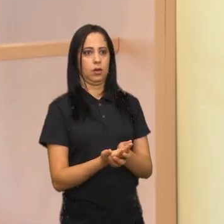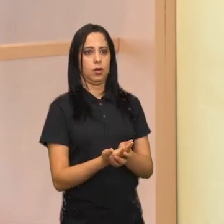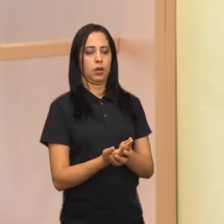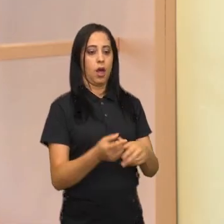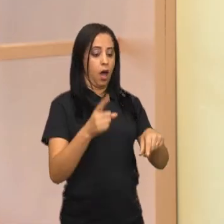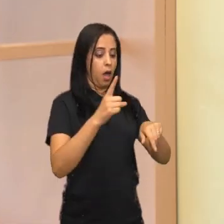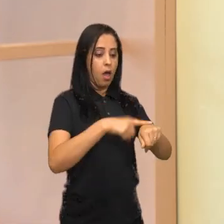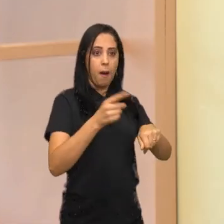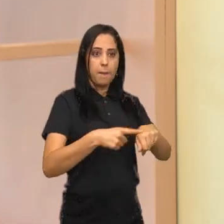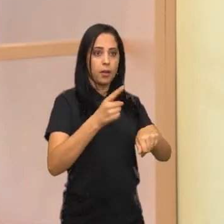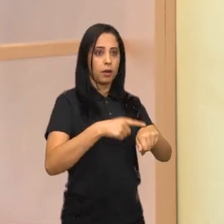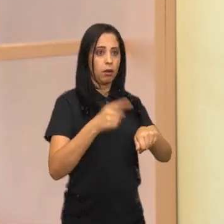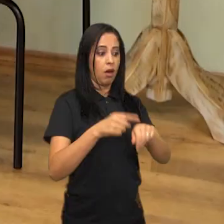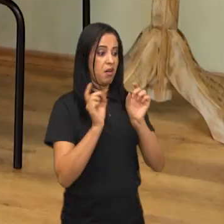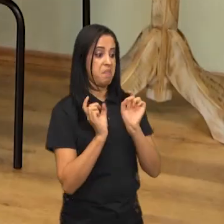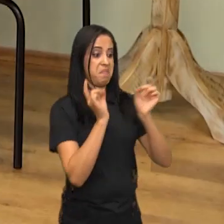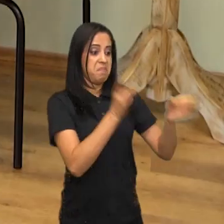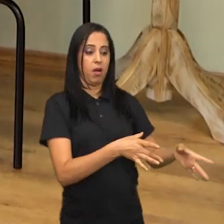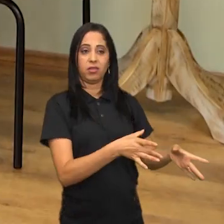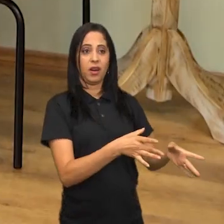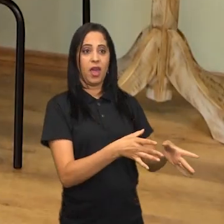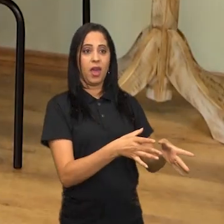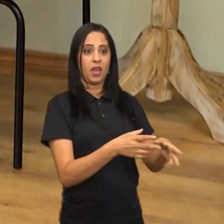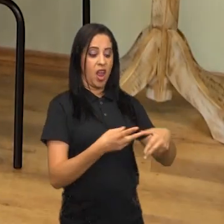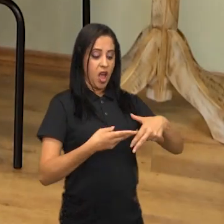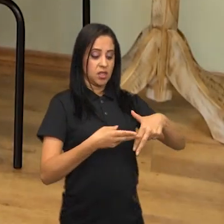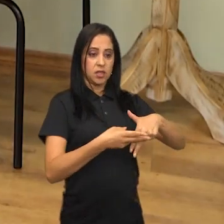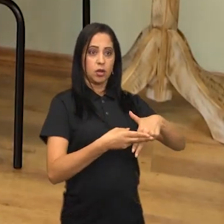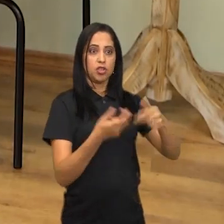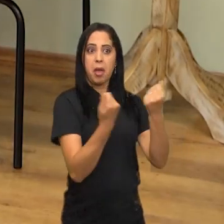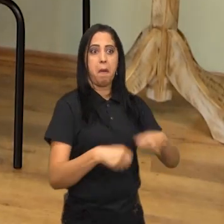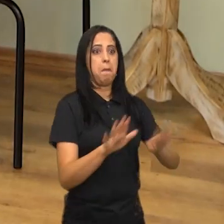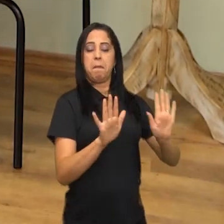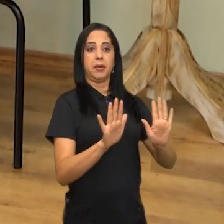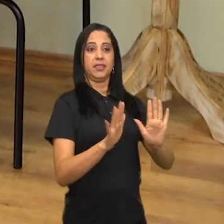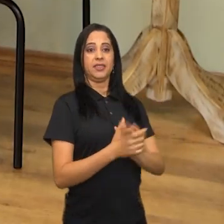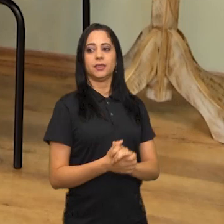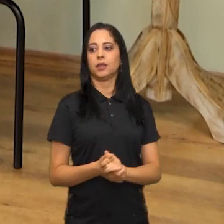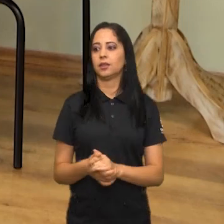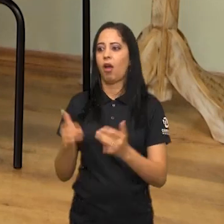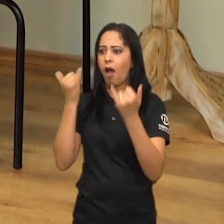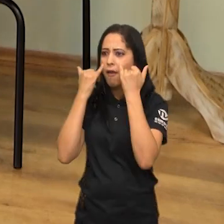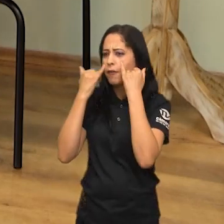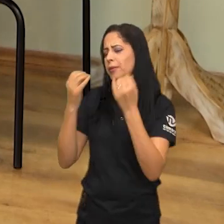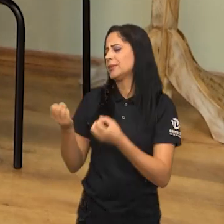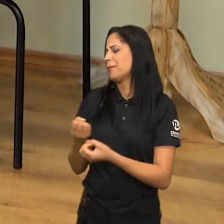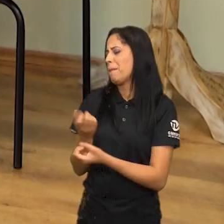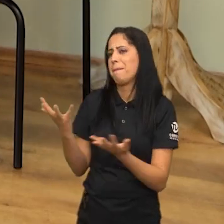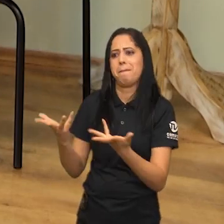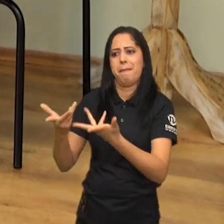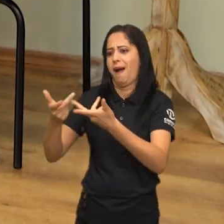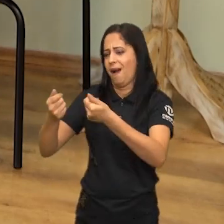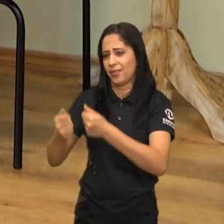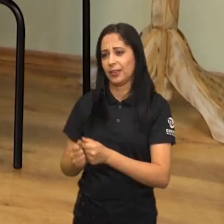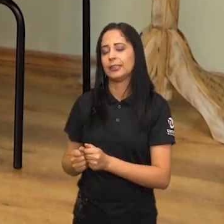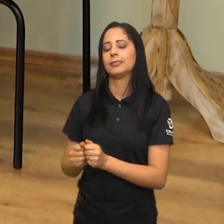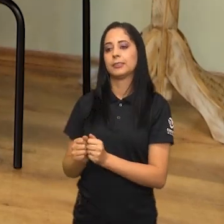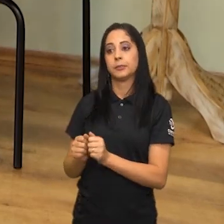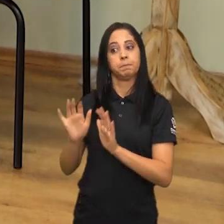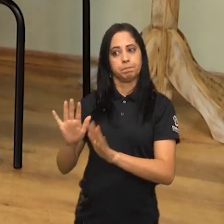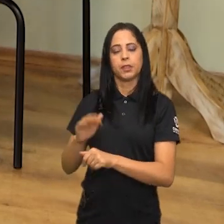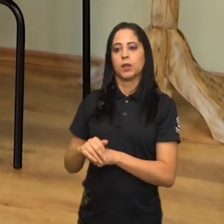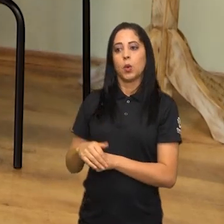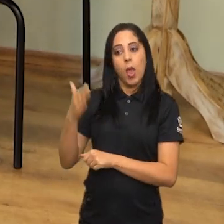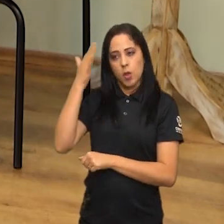abandonei a bengala e não operei o segundo joelho. Ai, que maravilha, que notícia boa, só notícias boas. Pois é. E assim, Anitta, nós sabemos que algumas mulheres